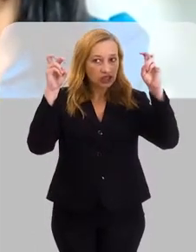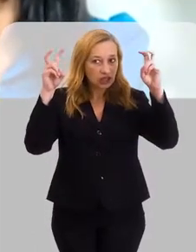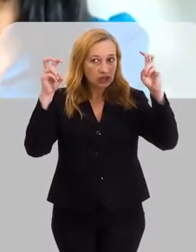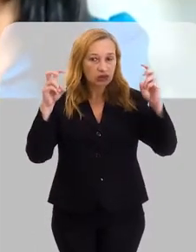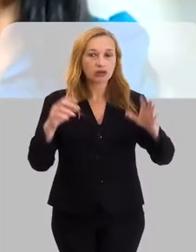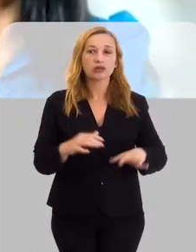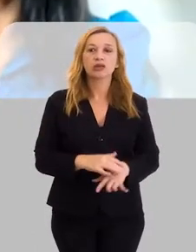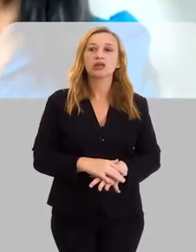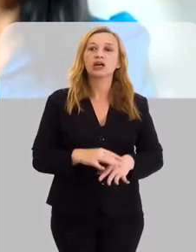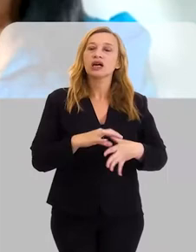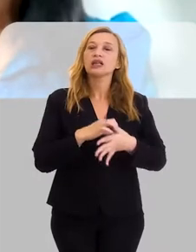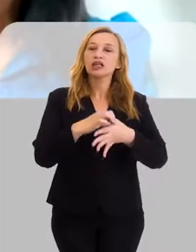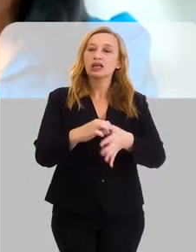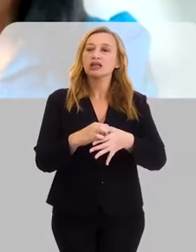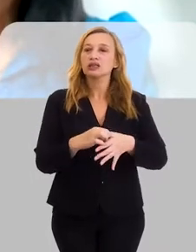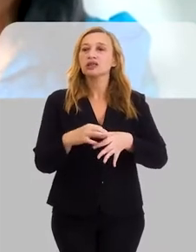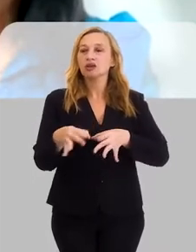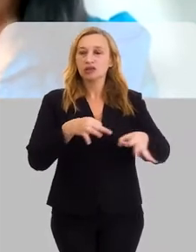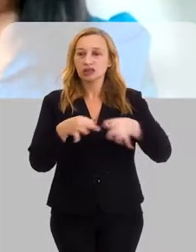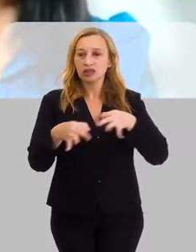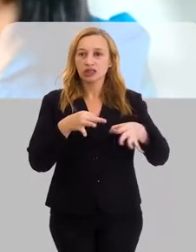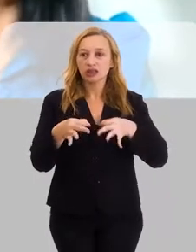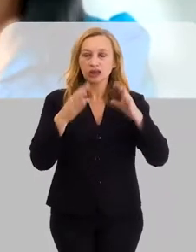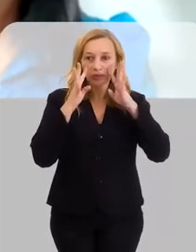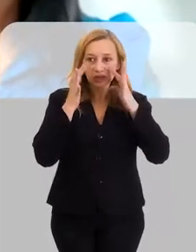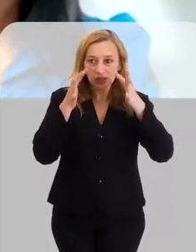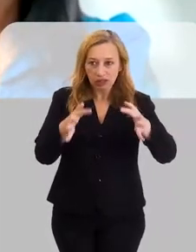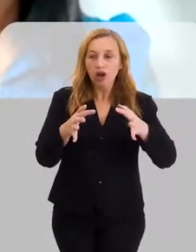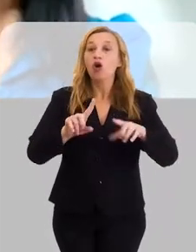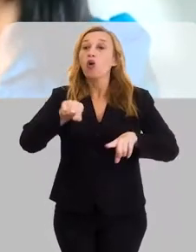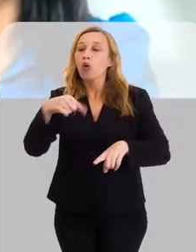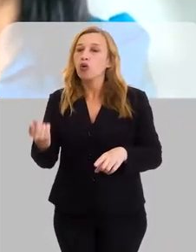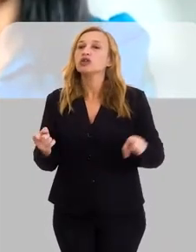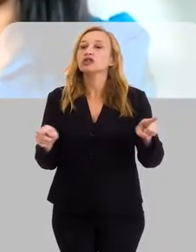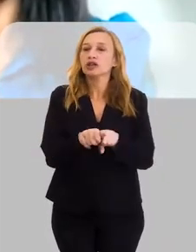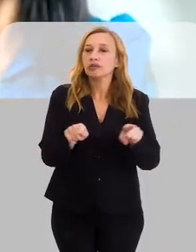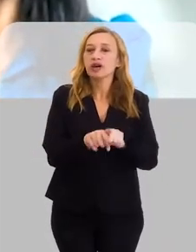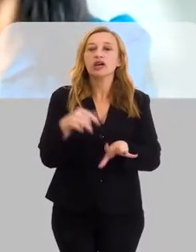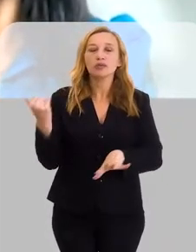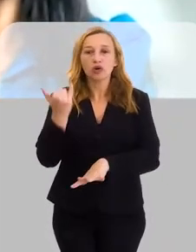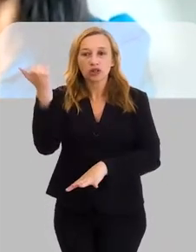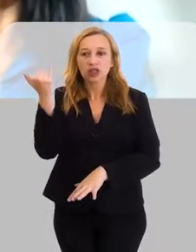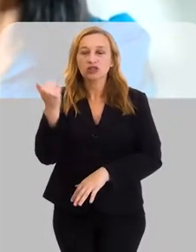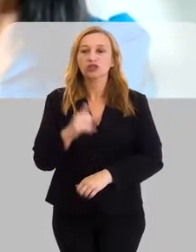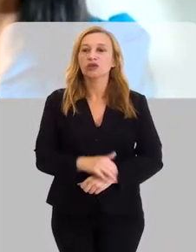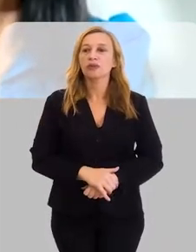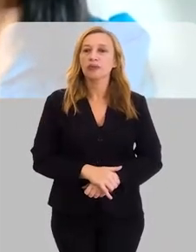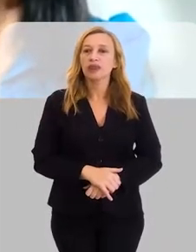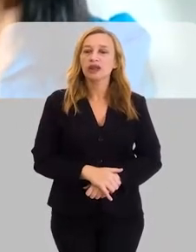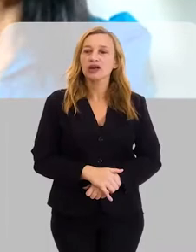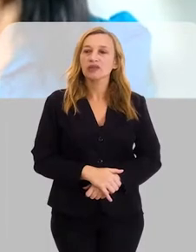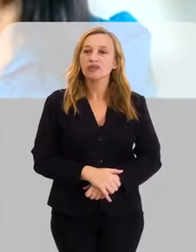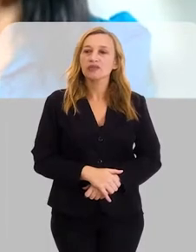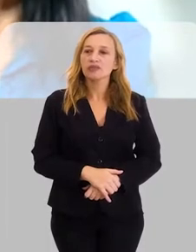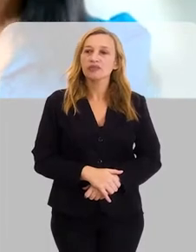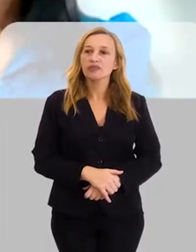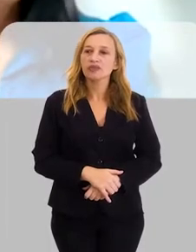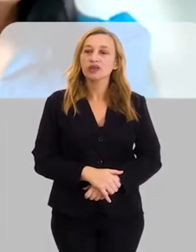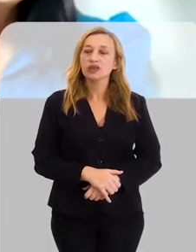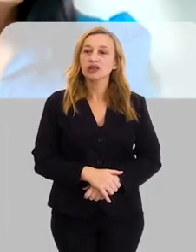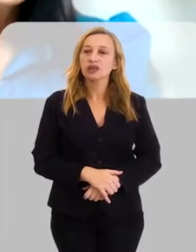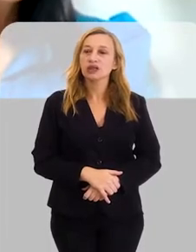aspecto importante para todo mundo e para as lideranças organizacionais pensarem nisso. Outra coisa muito importante